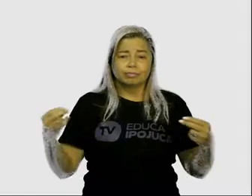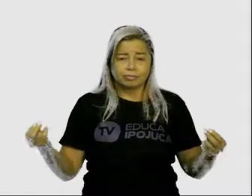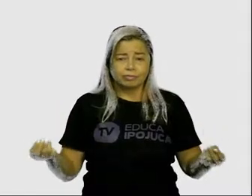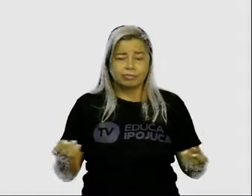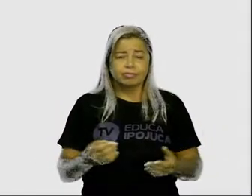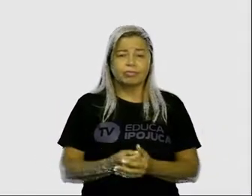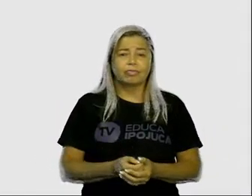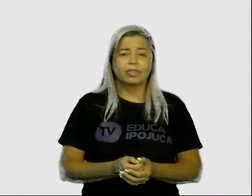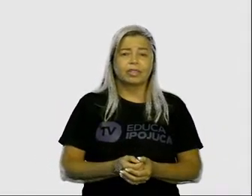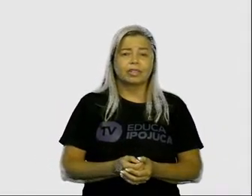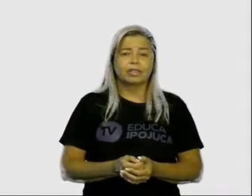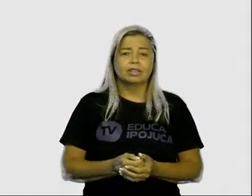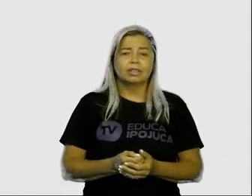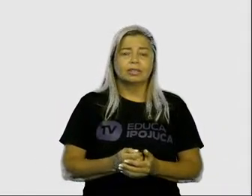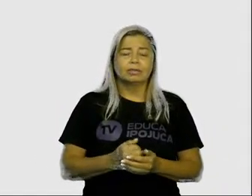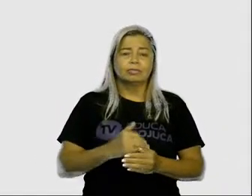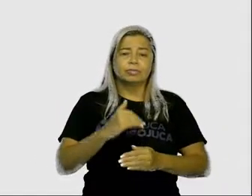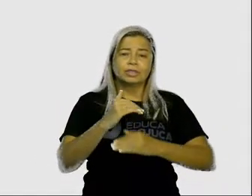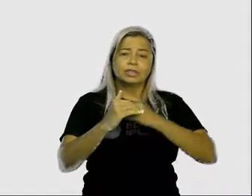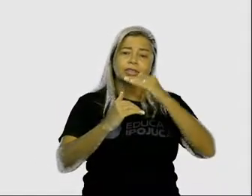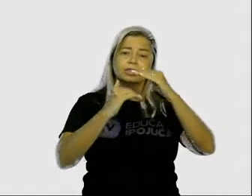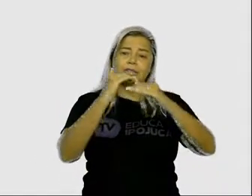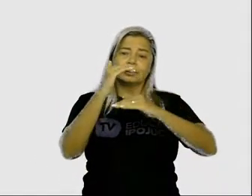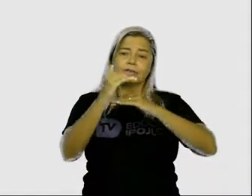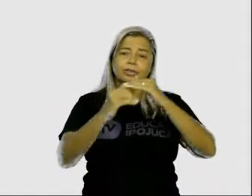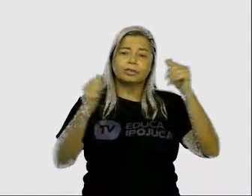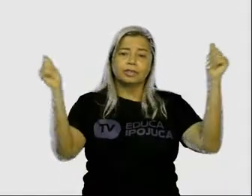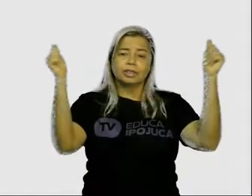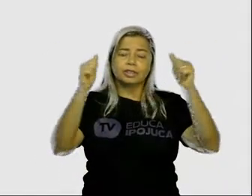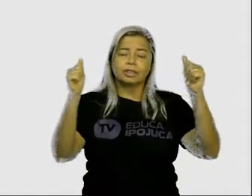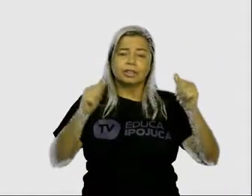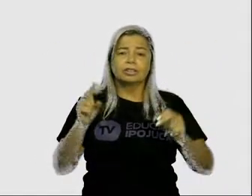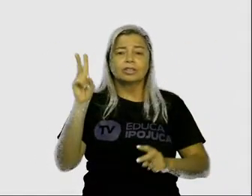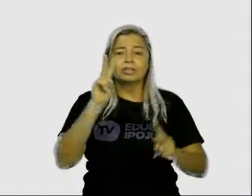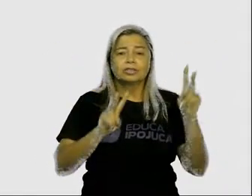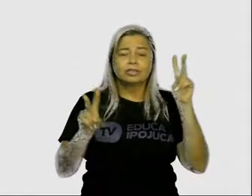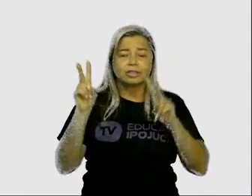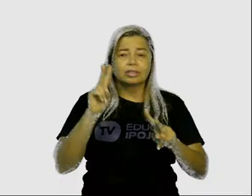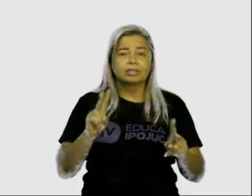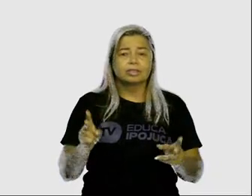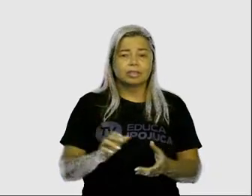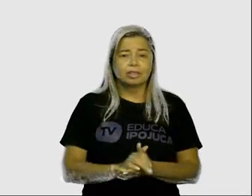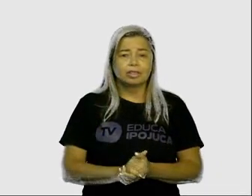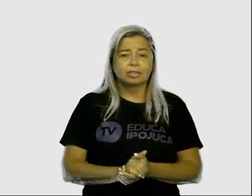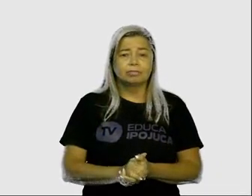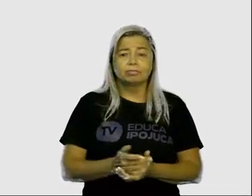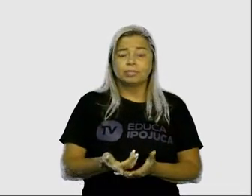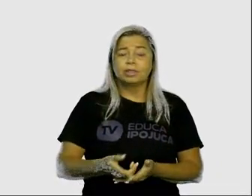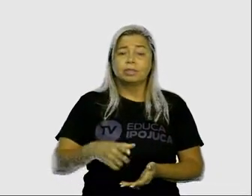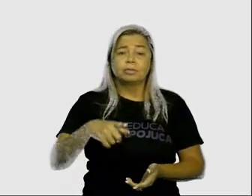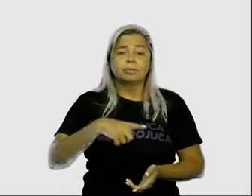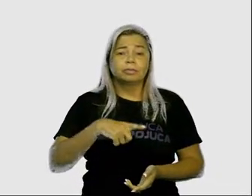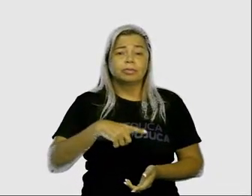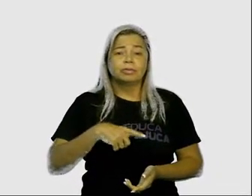que constitutivos da arte visuais. Então, nossas artes podem ter